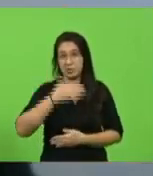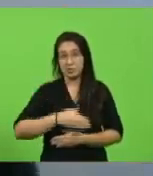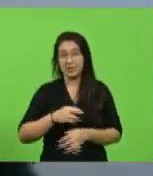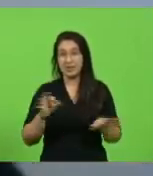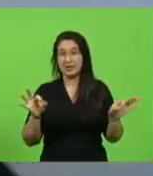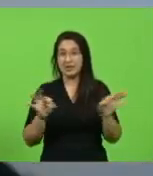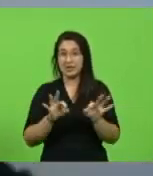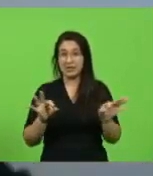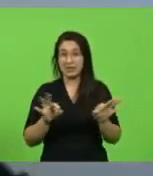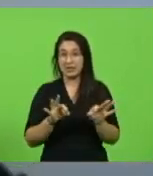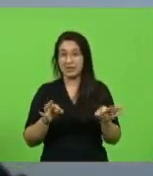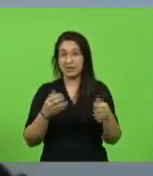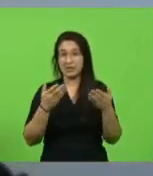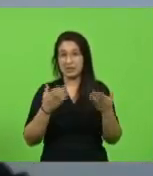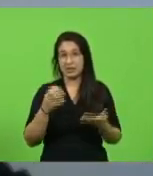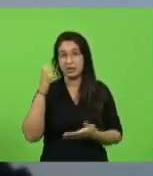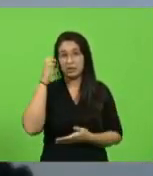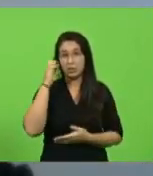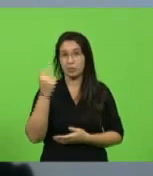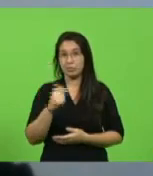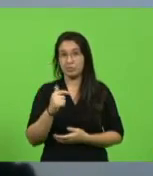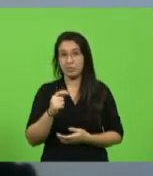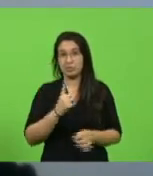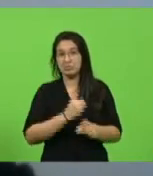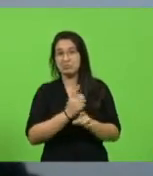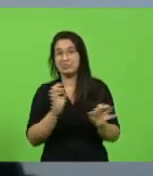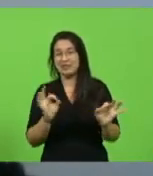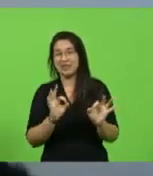pudesse inocentar o governador.